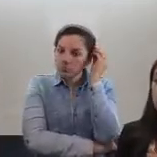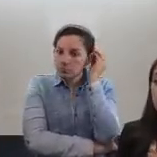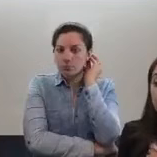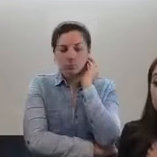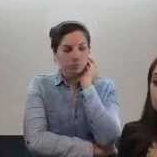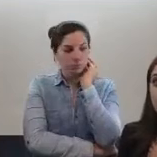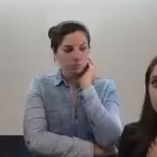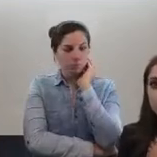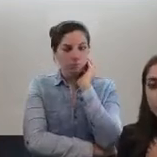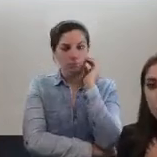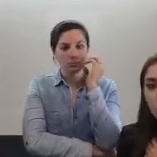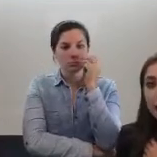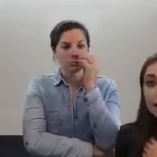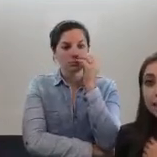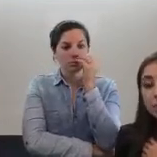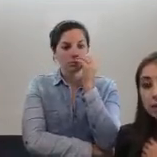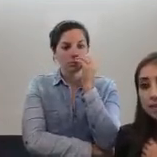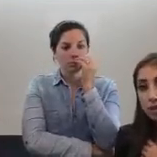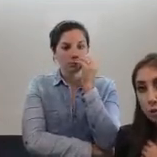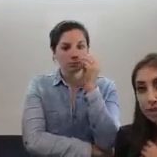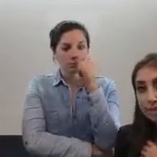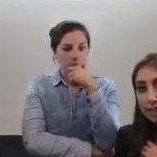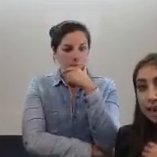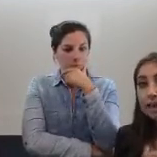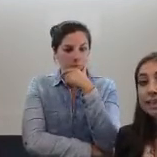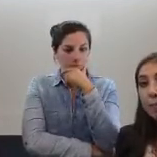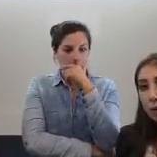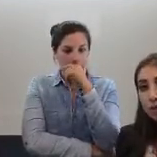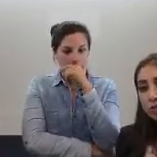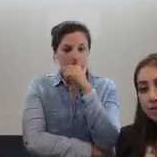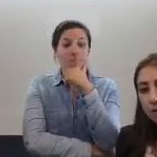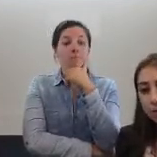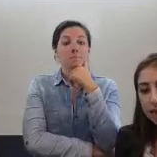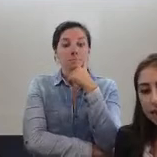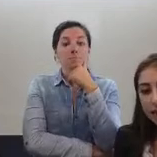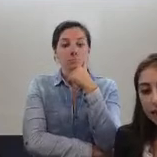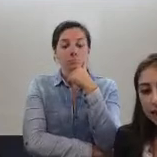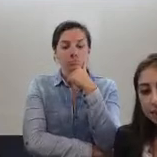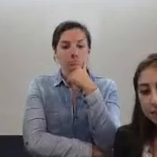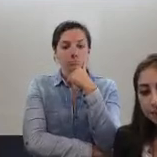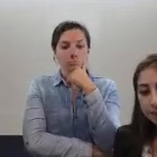é o portal de periódicos da UNO Chapecó? Tem publicações da própria instituição.